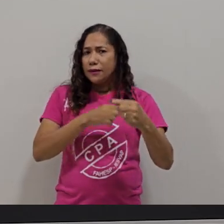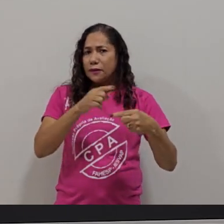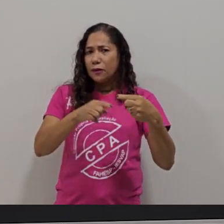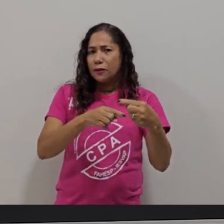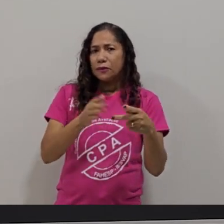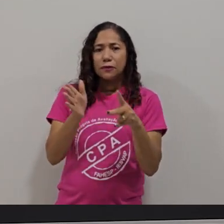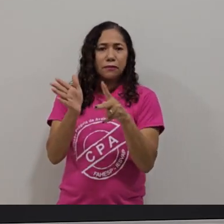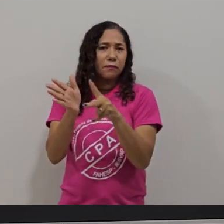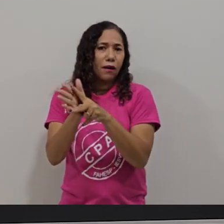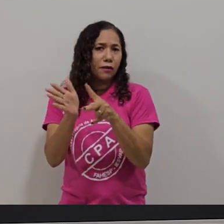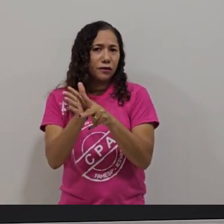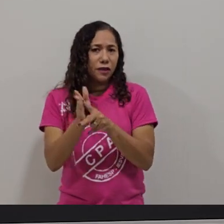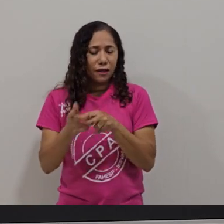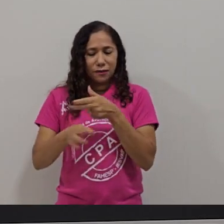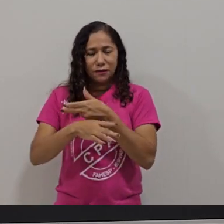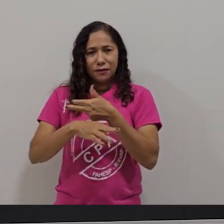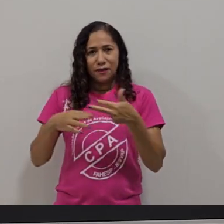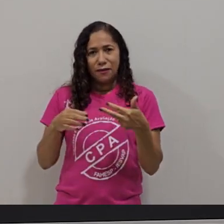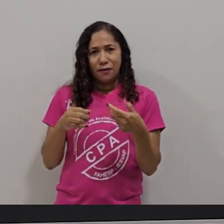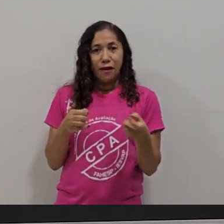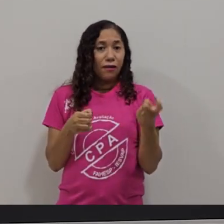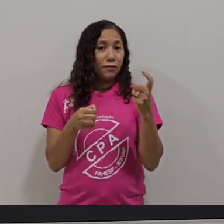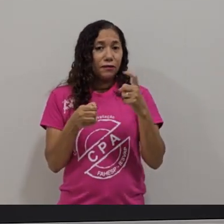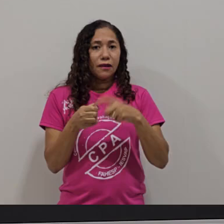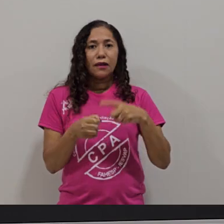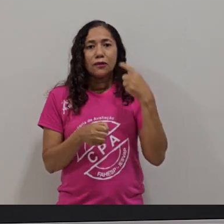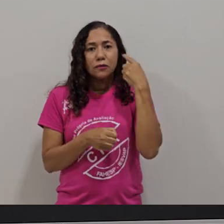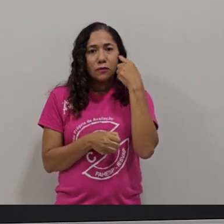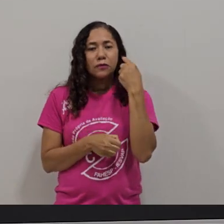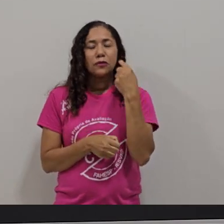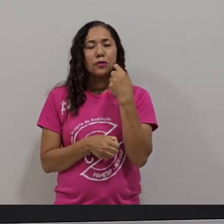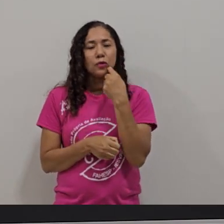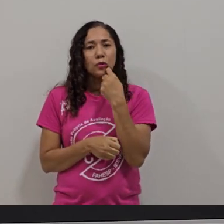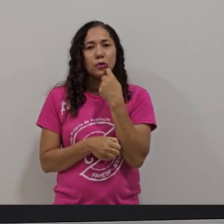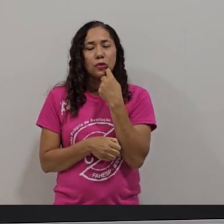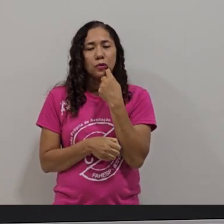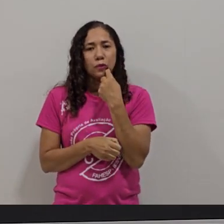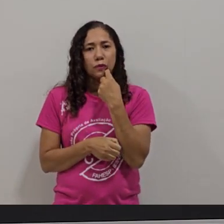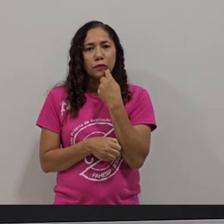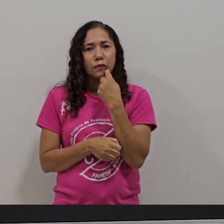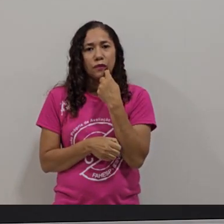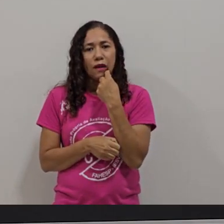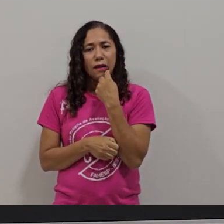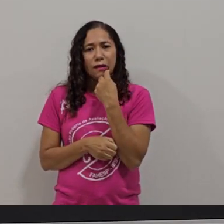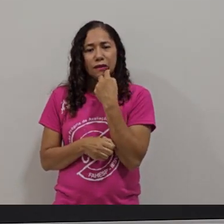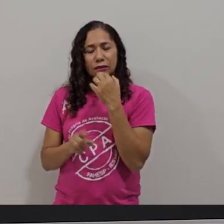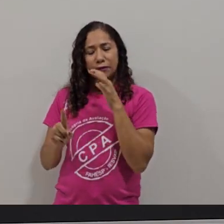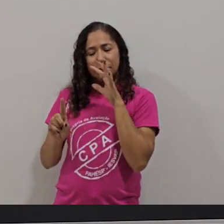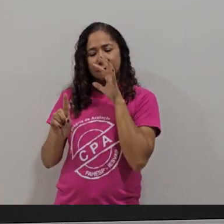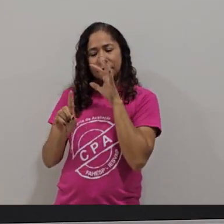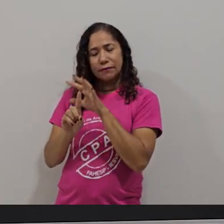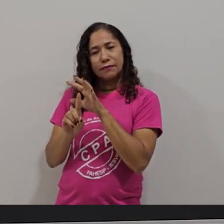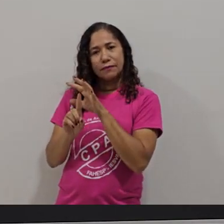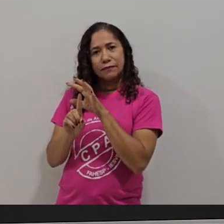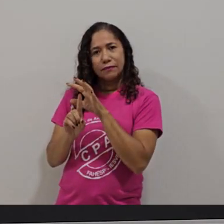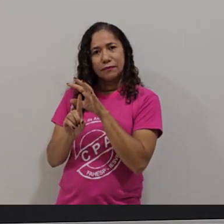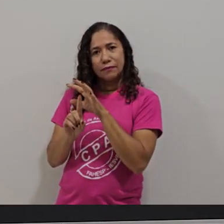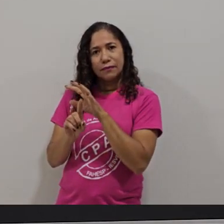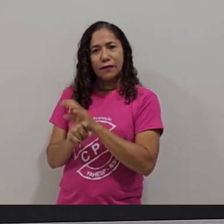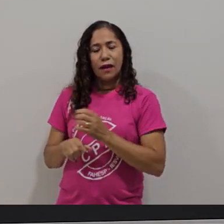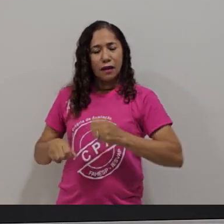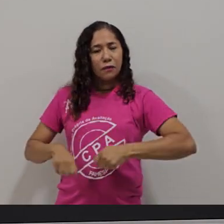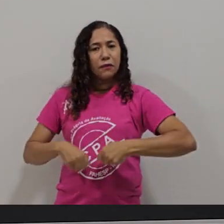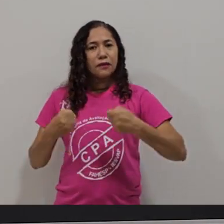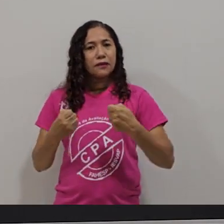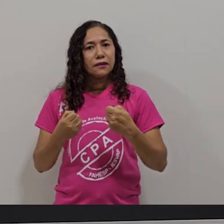outros projetos voltados para essa comunidade, né? Isso que acho que é o grande impacto do nosso projeto integrador, isso é a